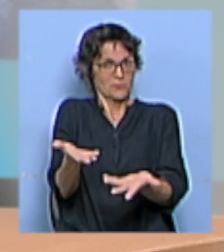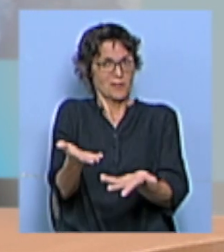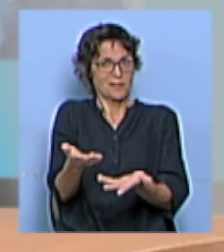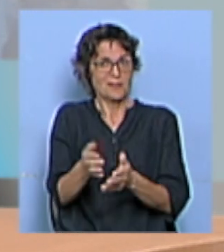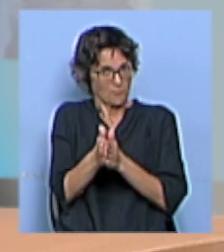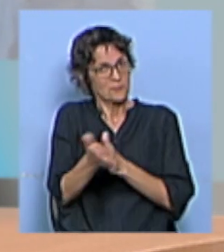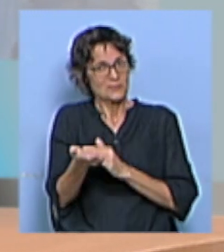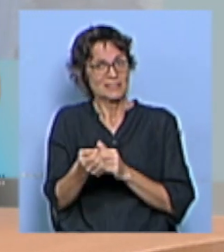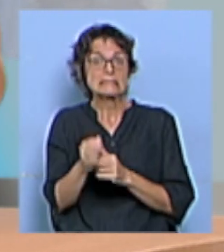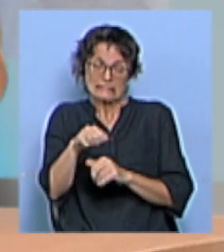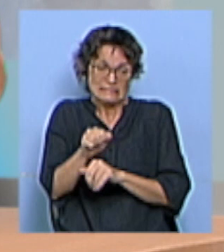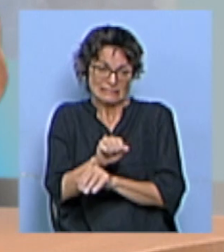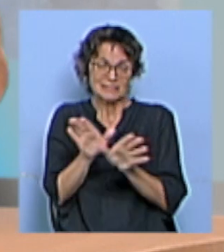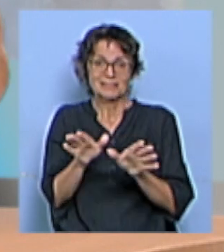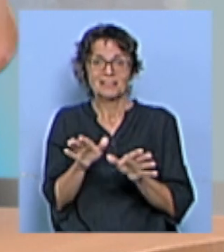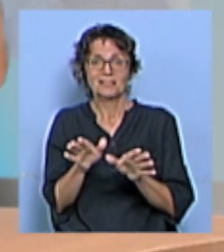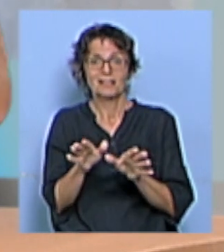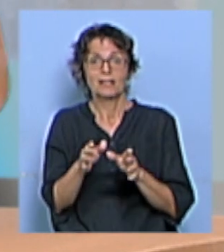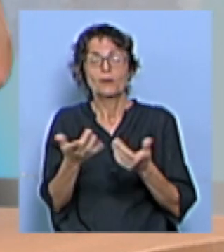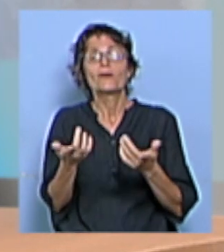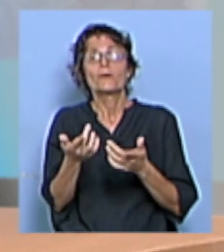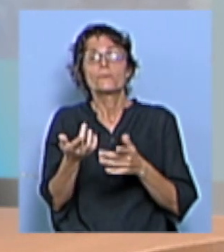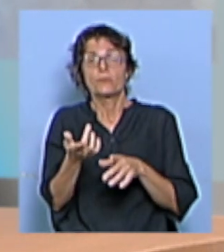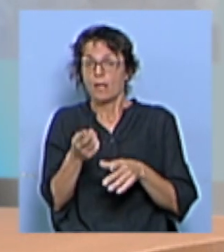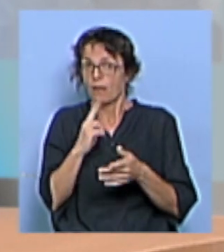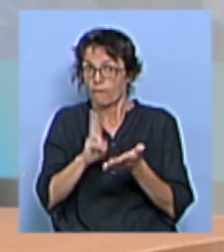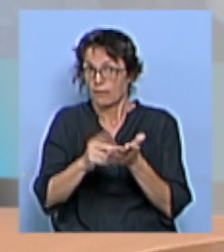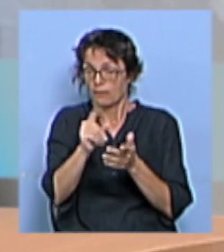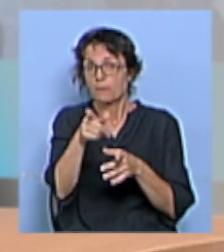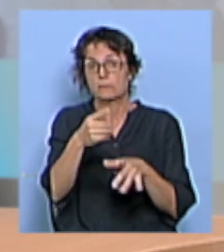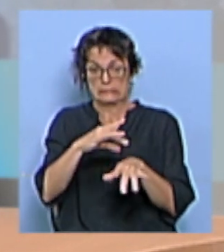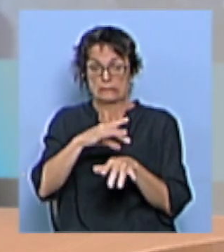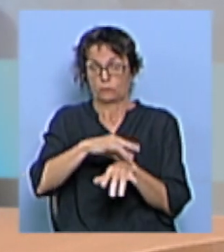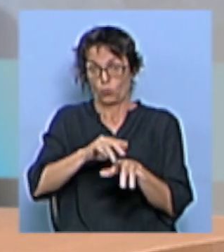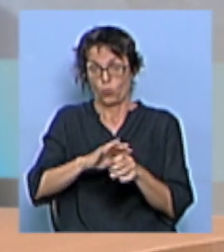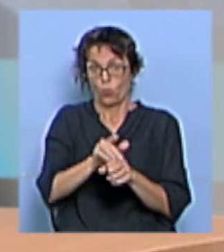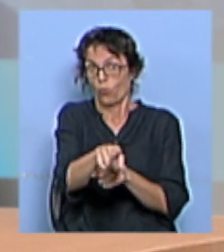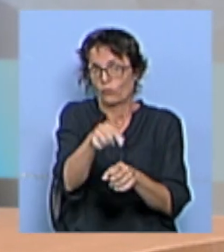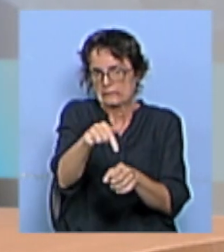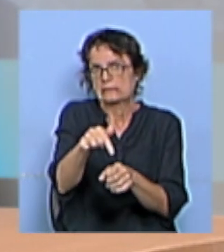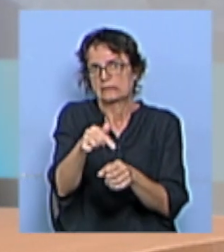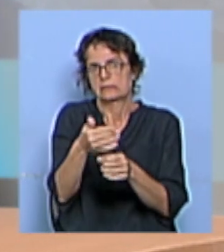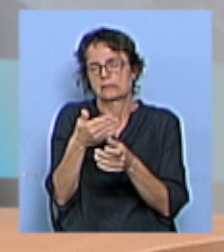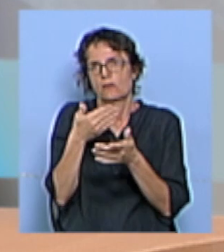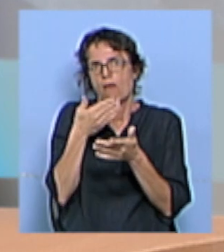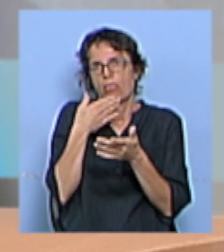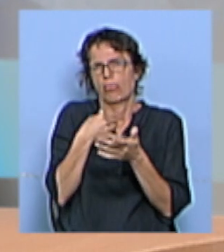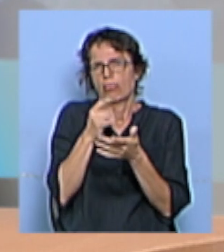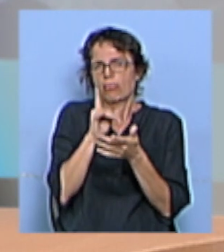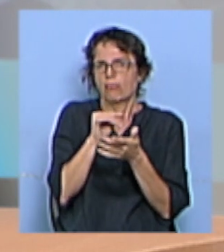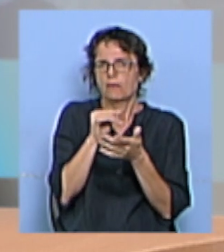a que houvesse um bocado mais essa publicidade e essa consciência ao mesmo tempo de que nós, podendo aproveitar